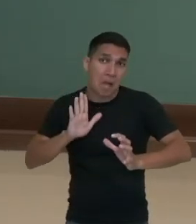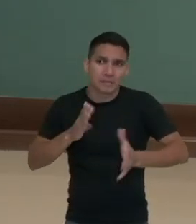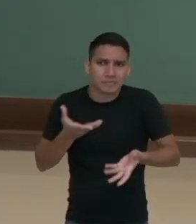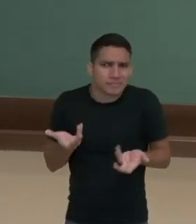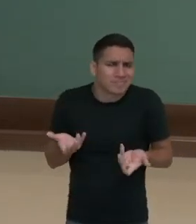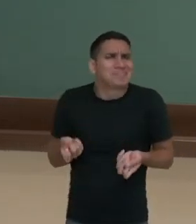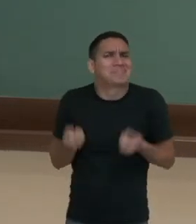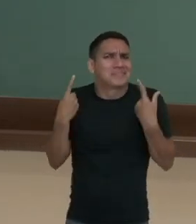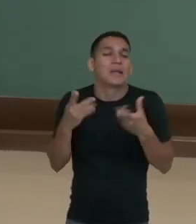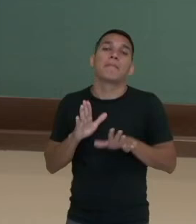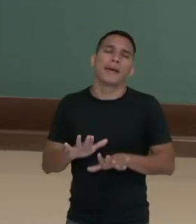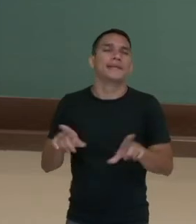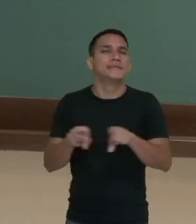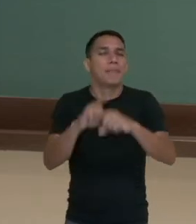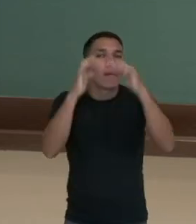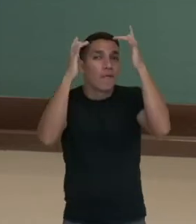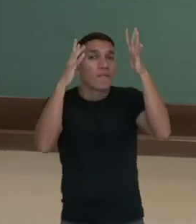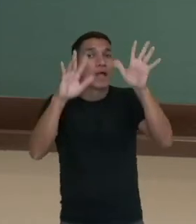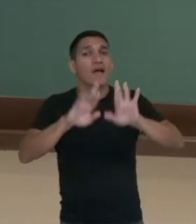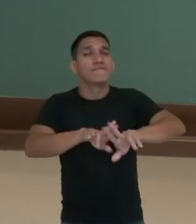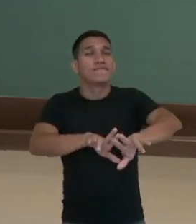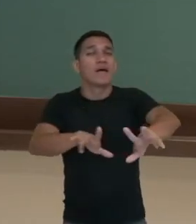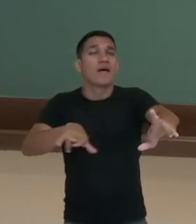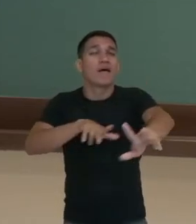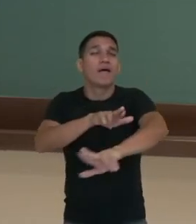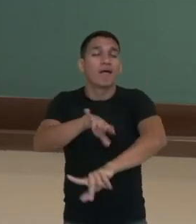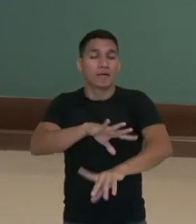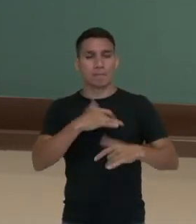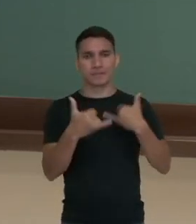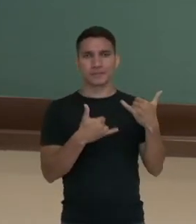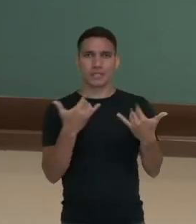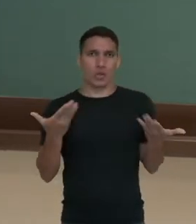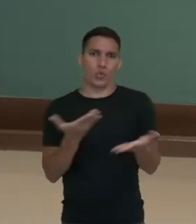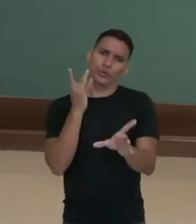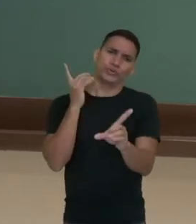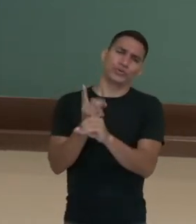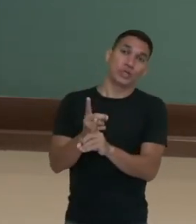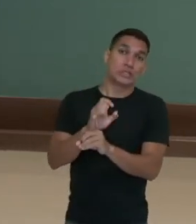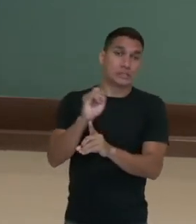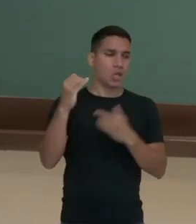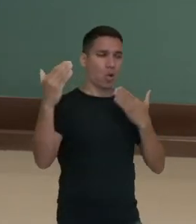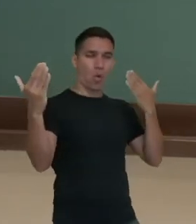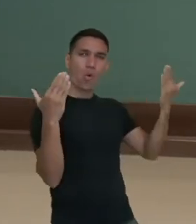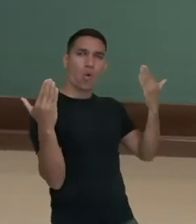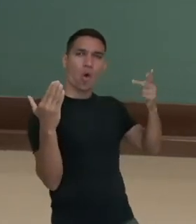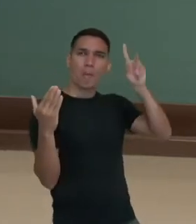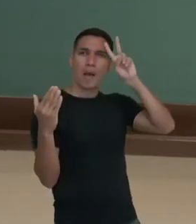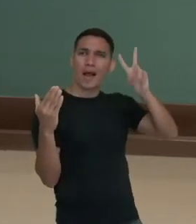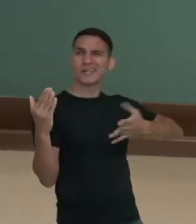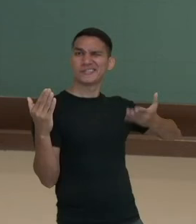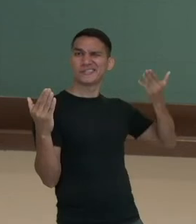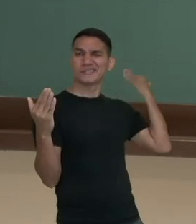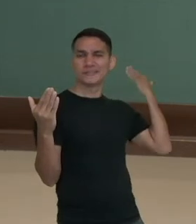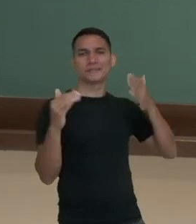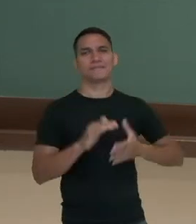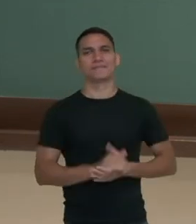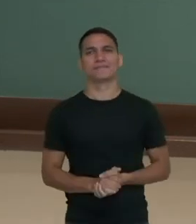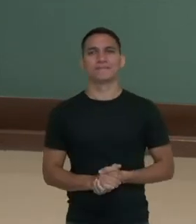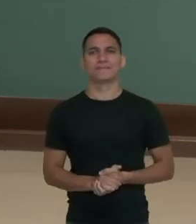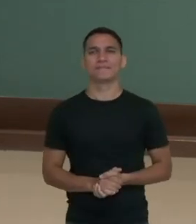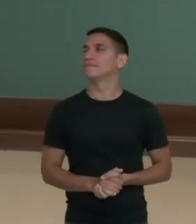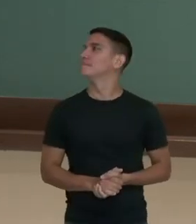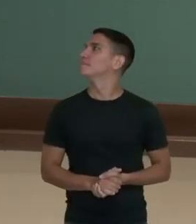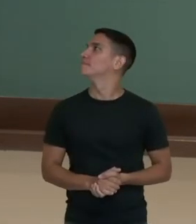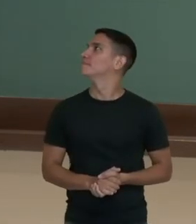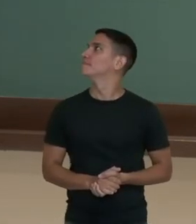as diferentes brincadeiras que nós temos encontrados hoje, se nós compararmos, né, ao momento passado,